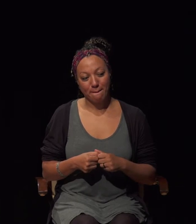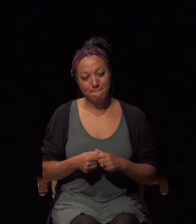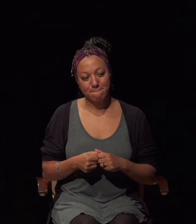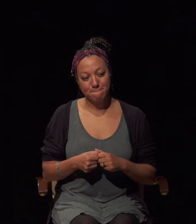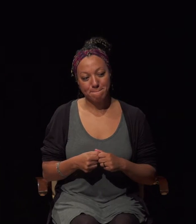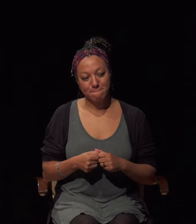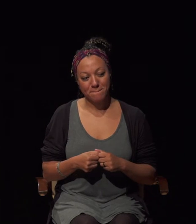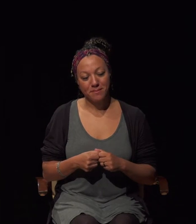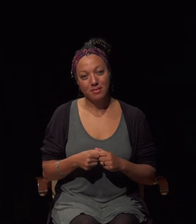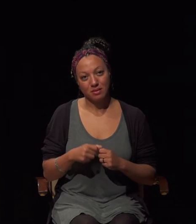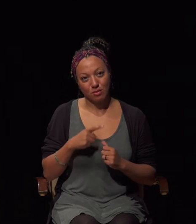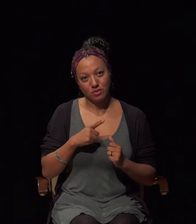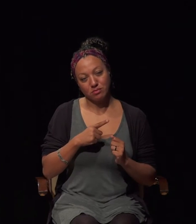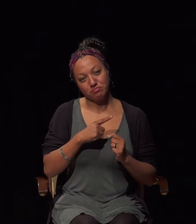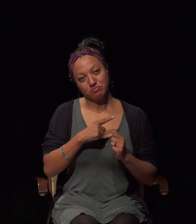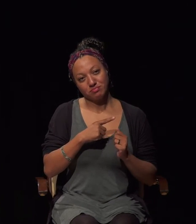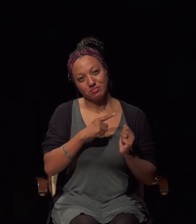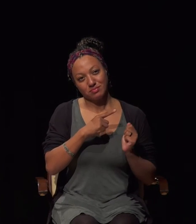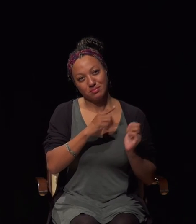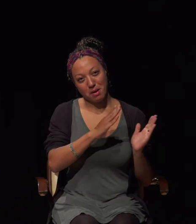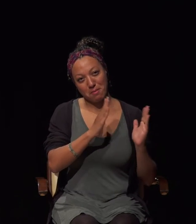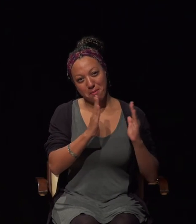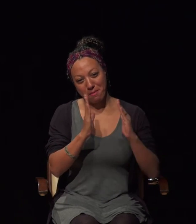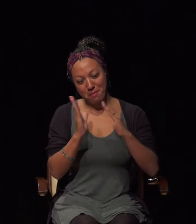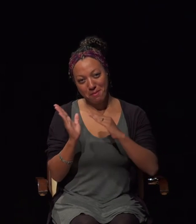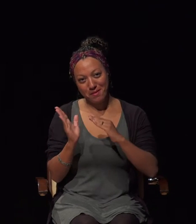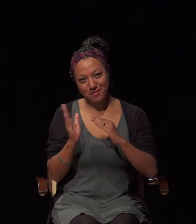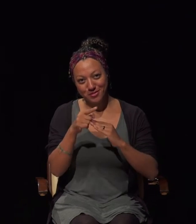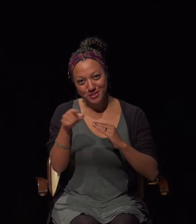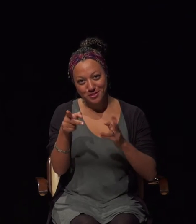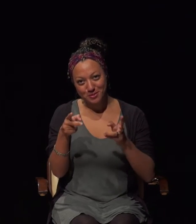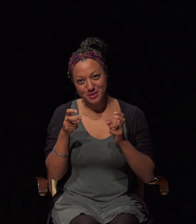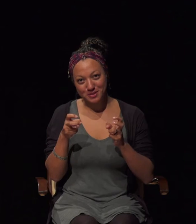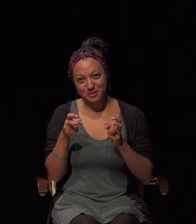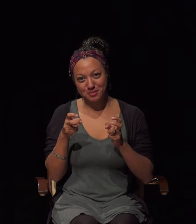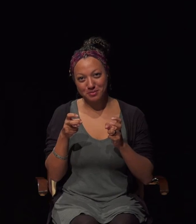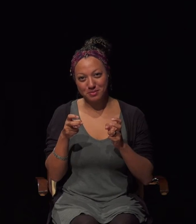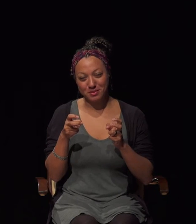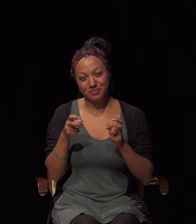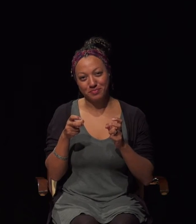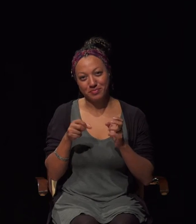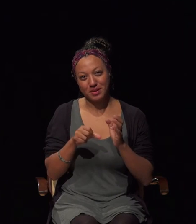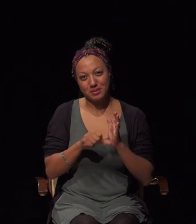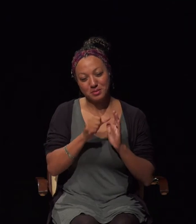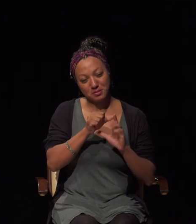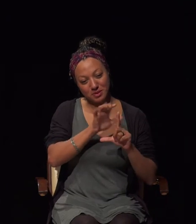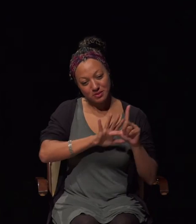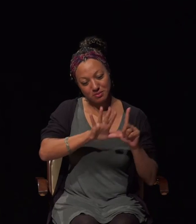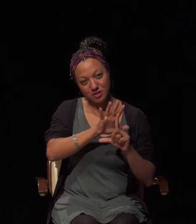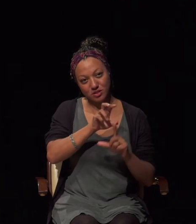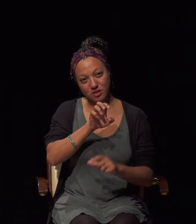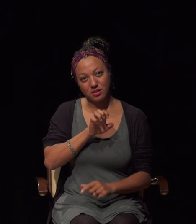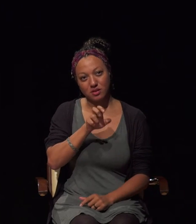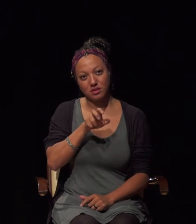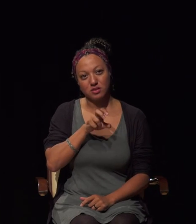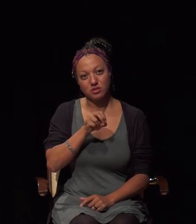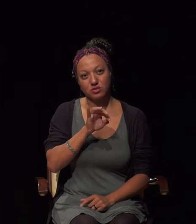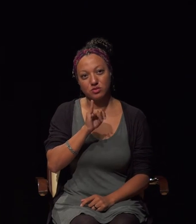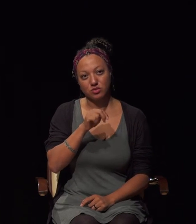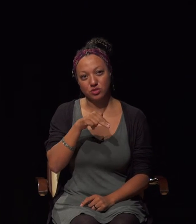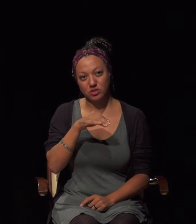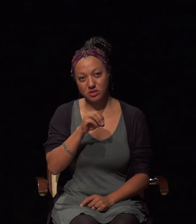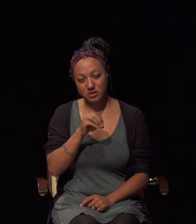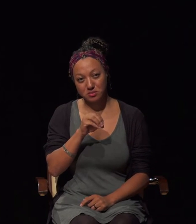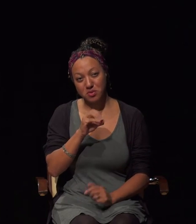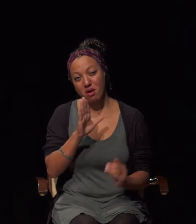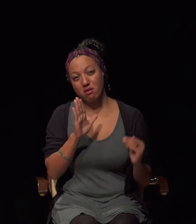fim essa sequência Vocês verão que oscilará entre as primeiras imagens de exotismo até uma certa política